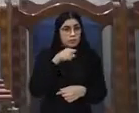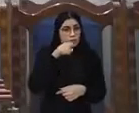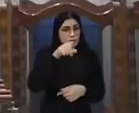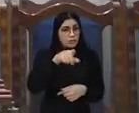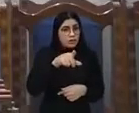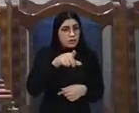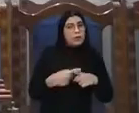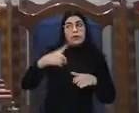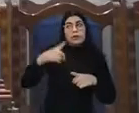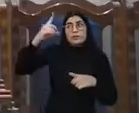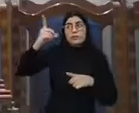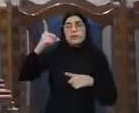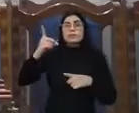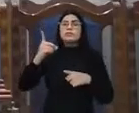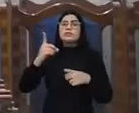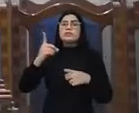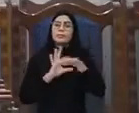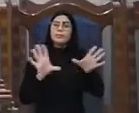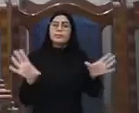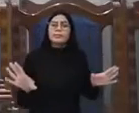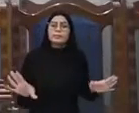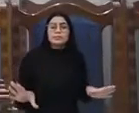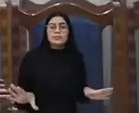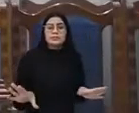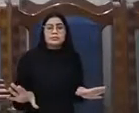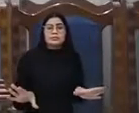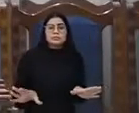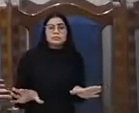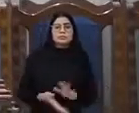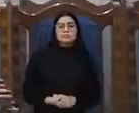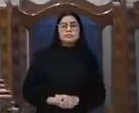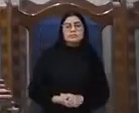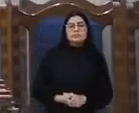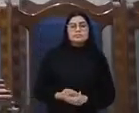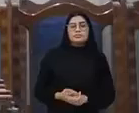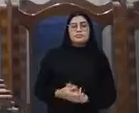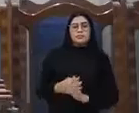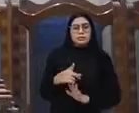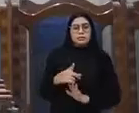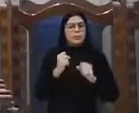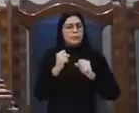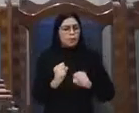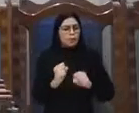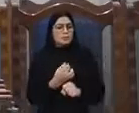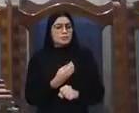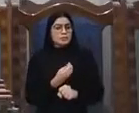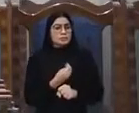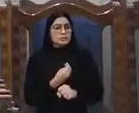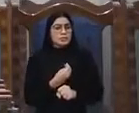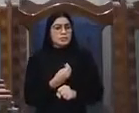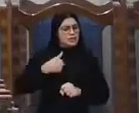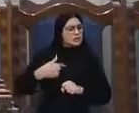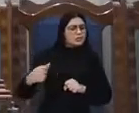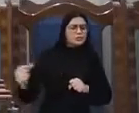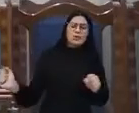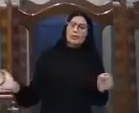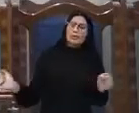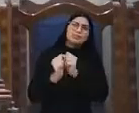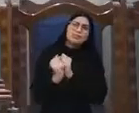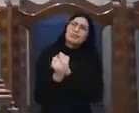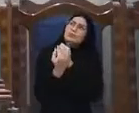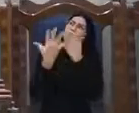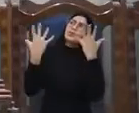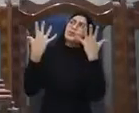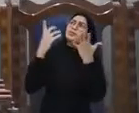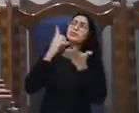Porque Deus está permitindo você se mover, você respirar e você viver. Aleluia! É por isso que eu dou glória a